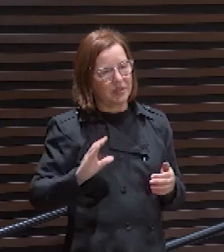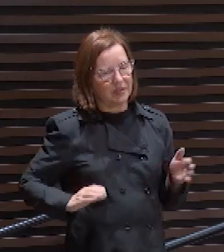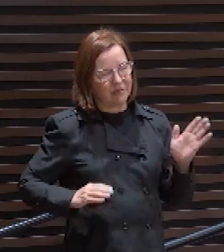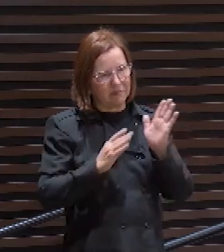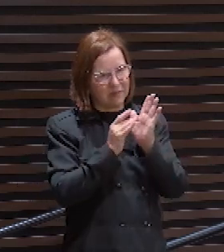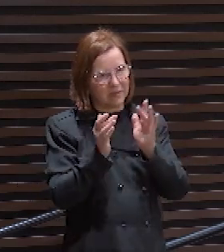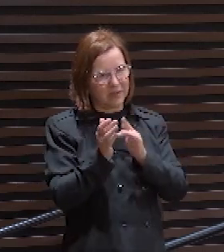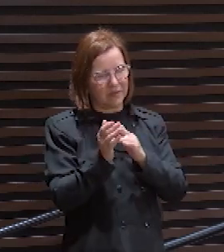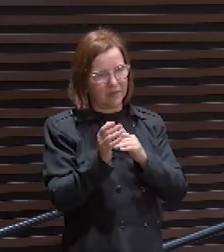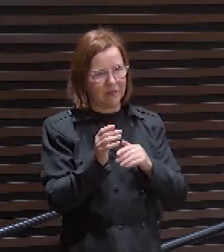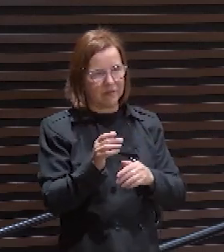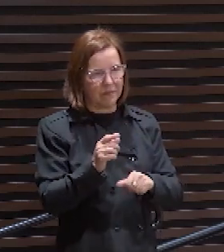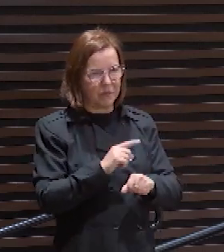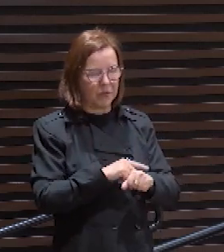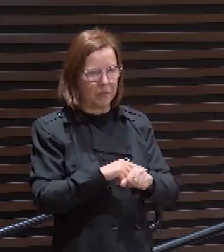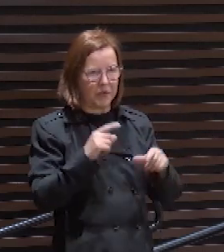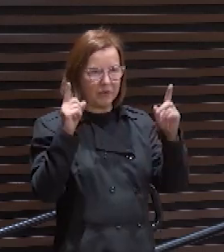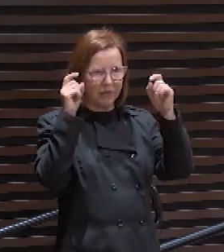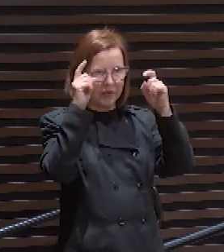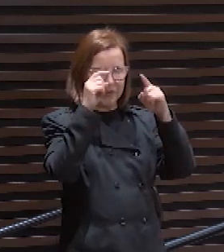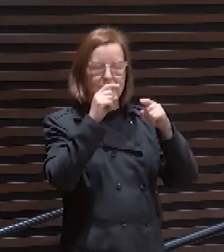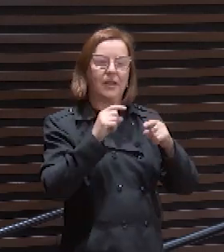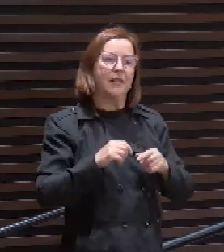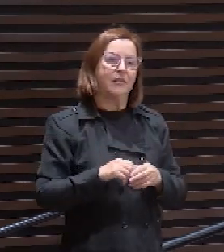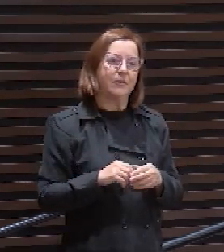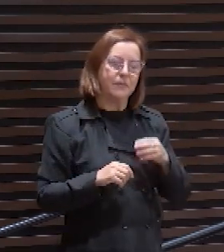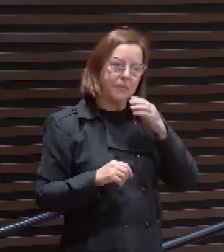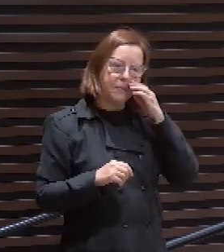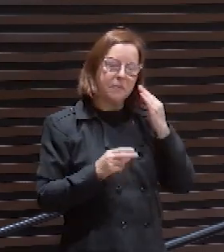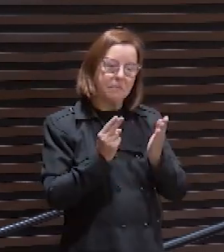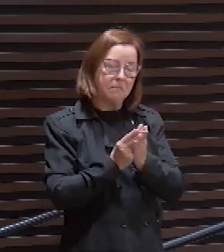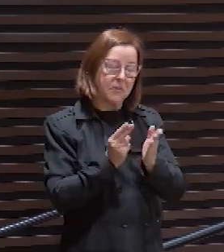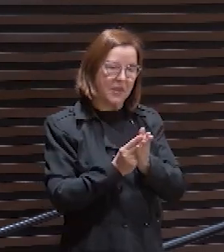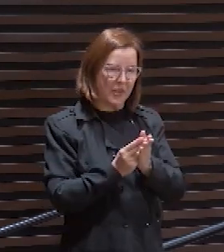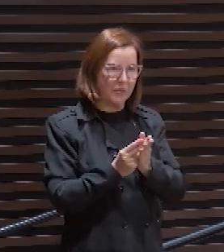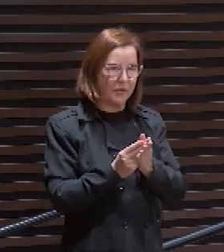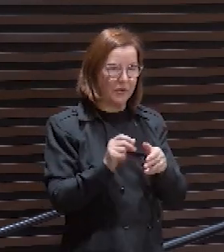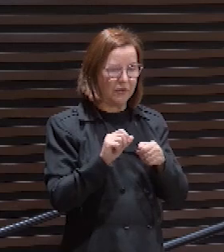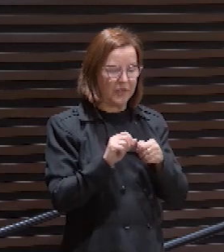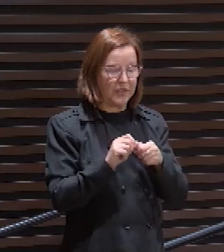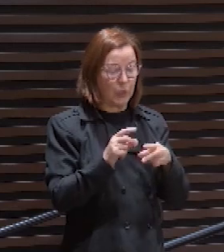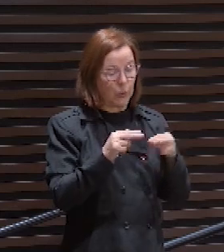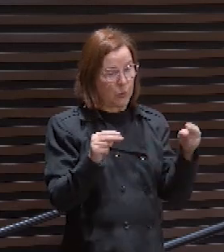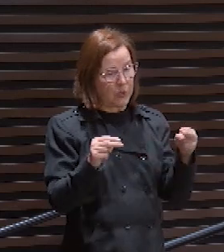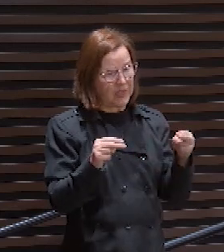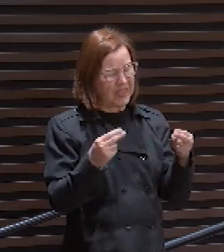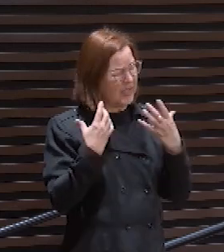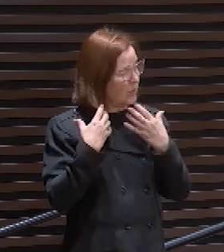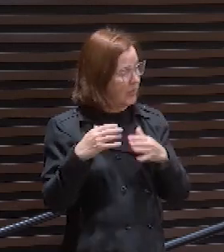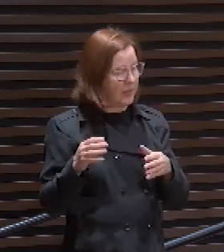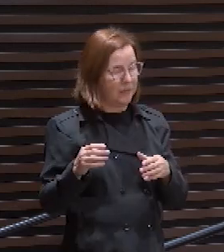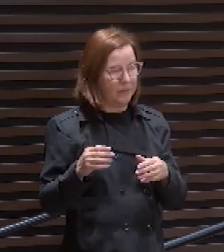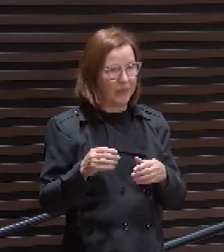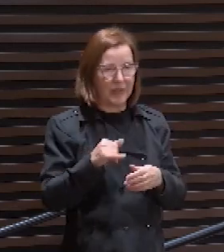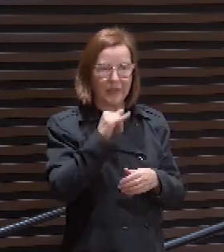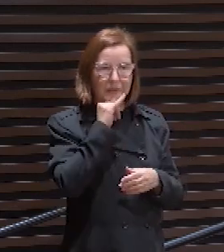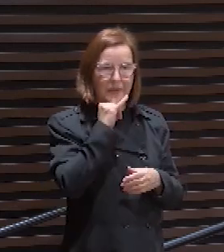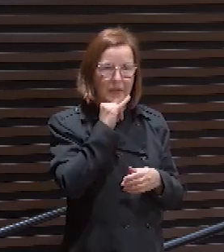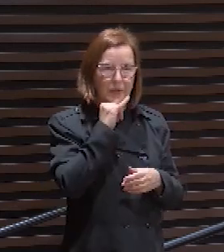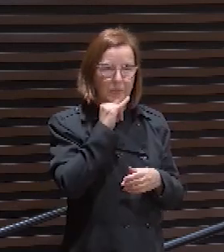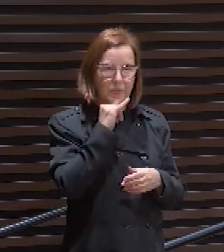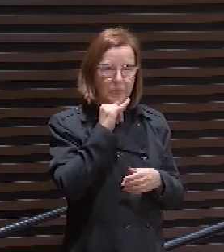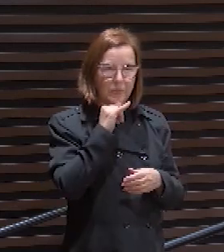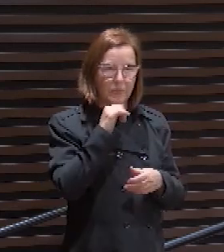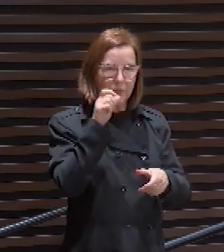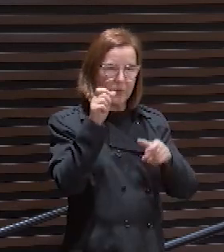dificuldades, no nosso ímpeto de fazer o que nós não queremos fazer, como, por exemplo, aqueles que são casados. A gente trabalha o dia